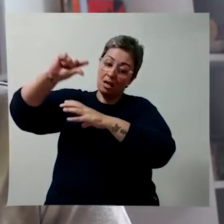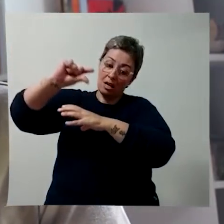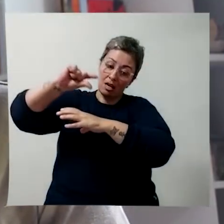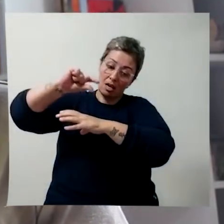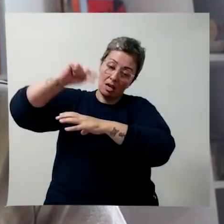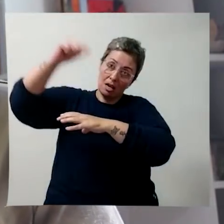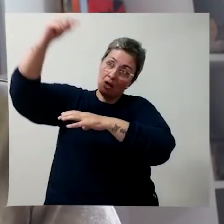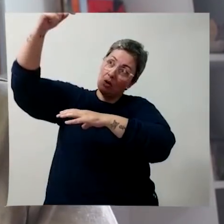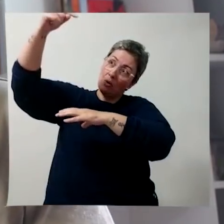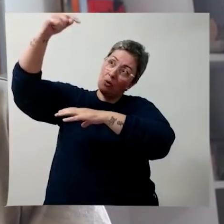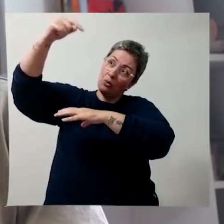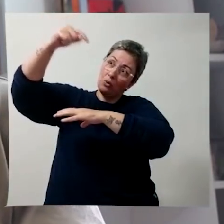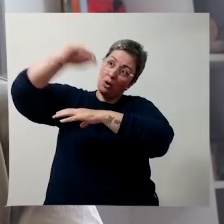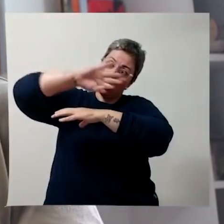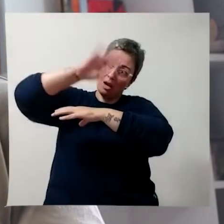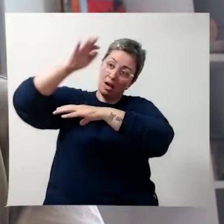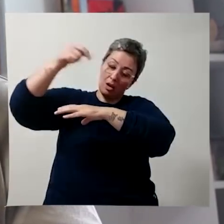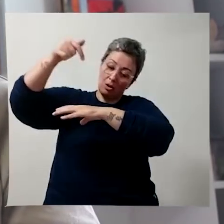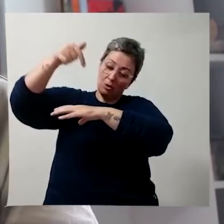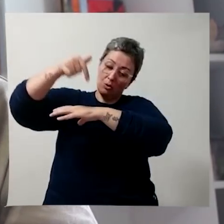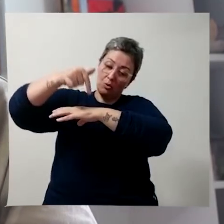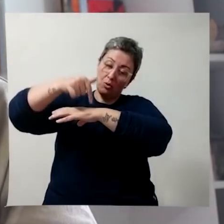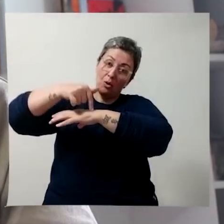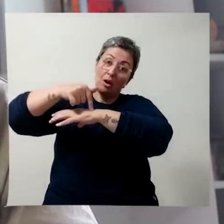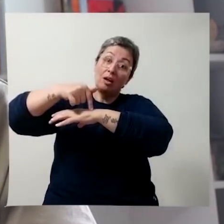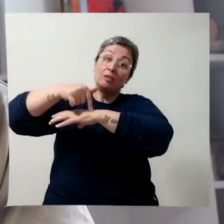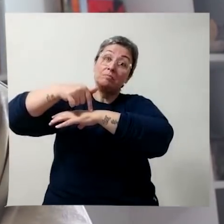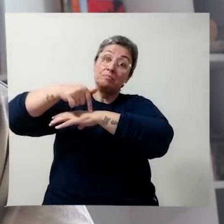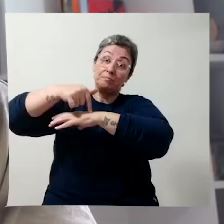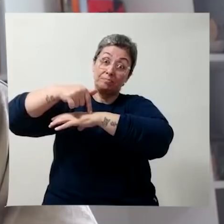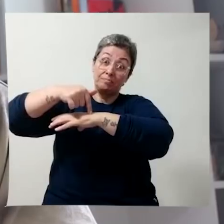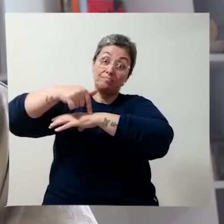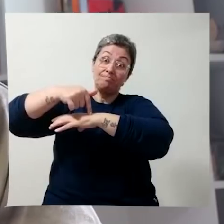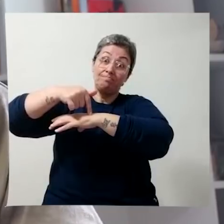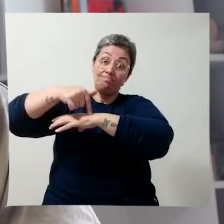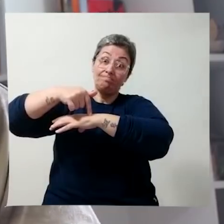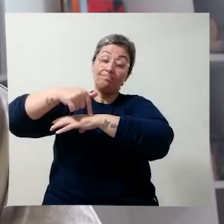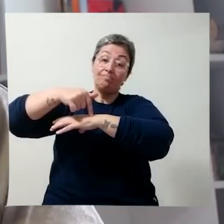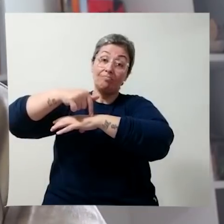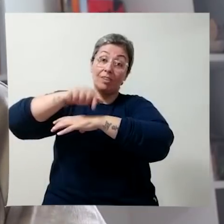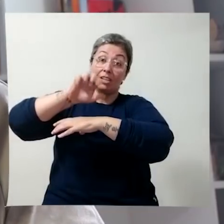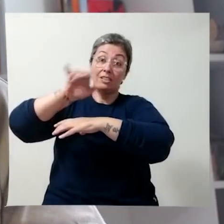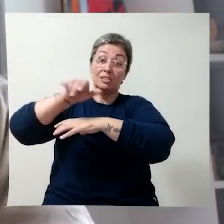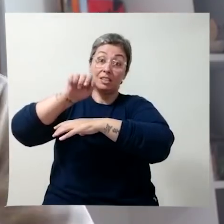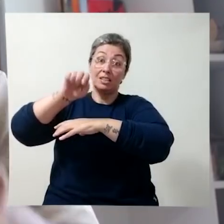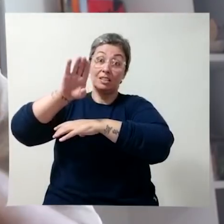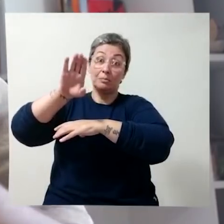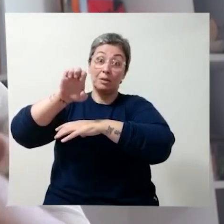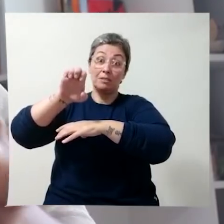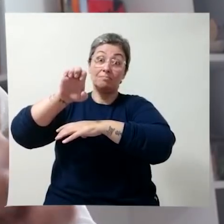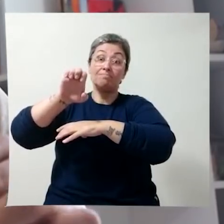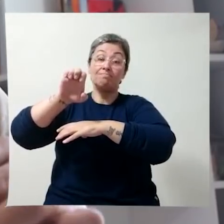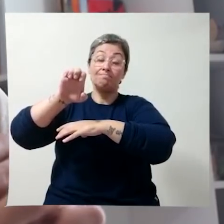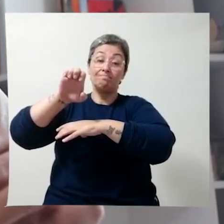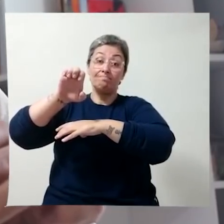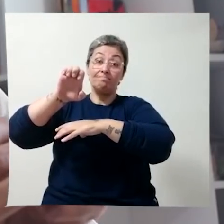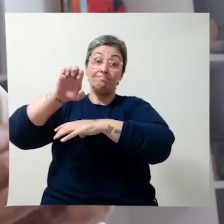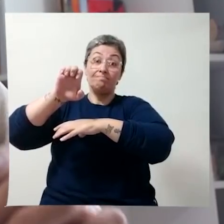da lua entrou por uma fresta da oca e de repente ela encostou em Jaibé.